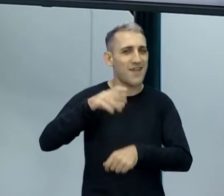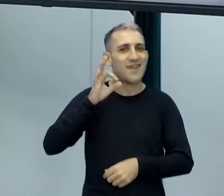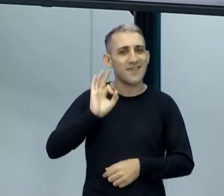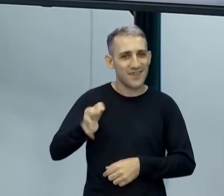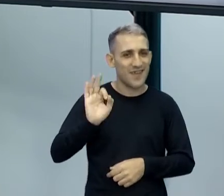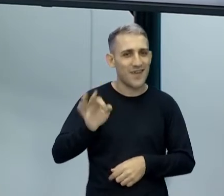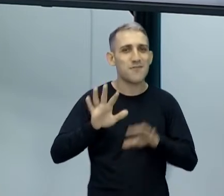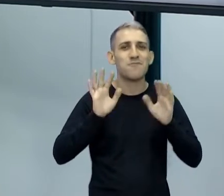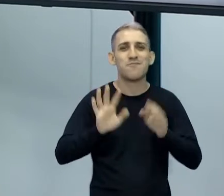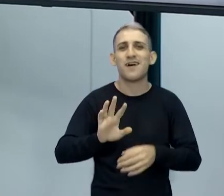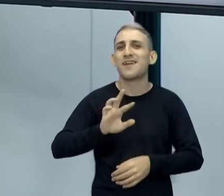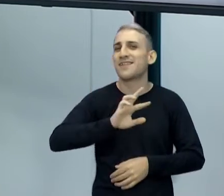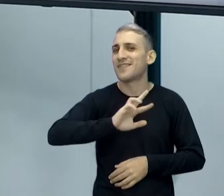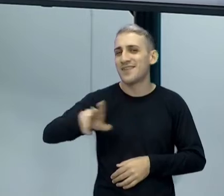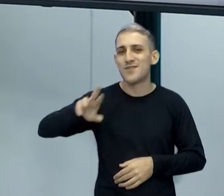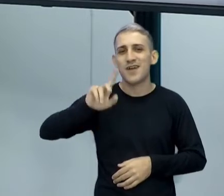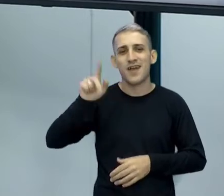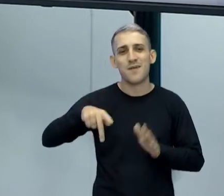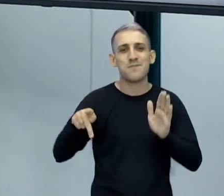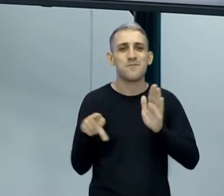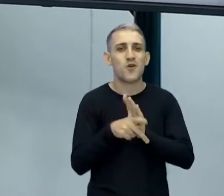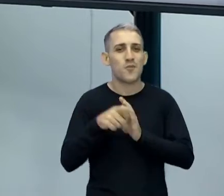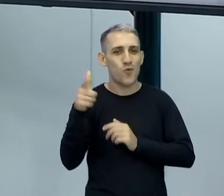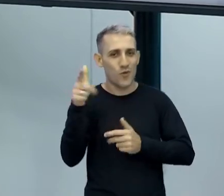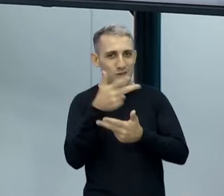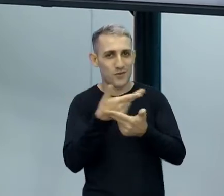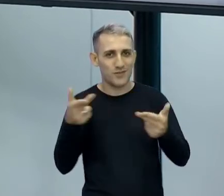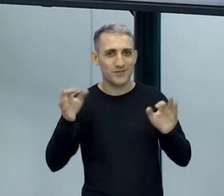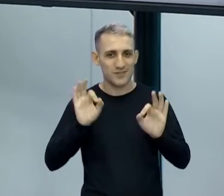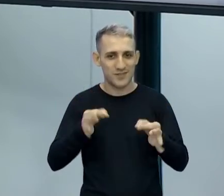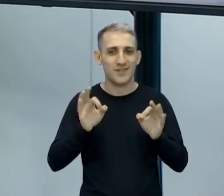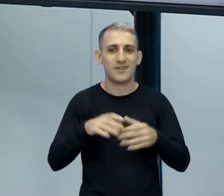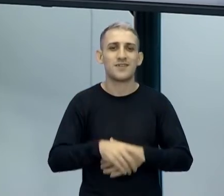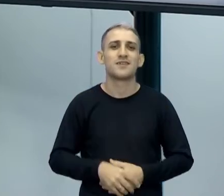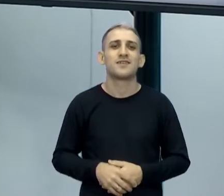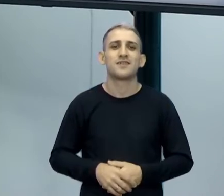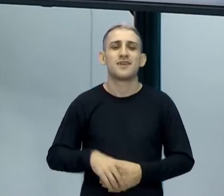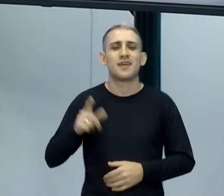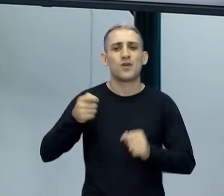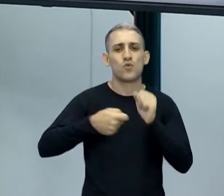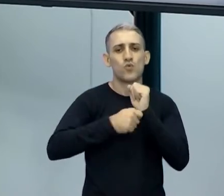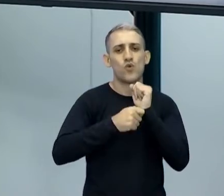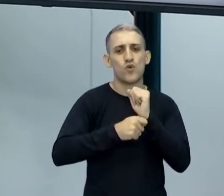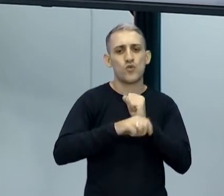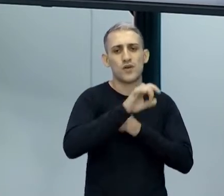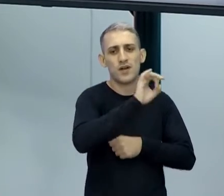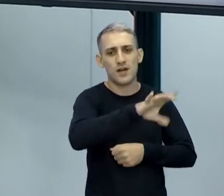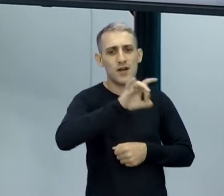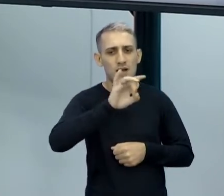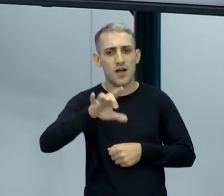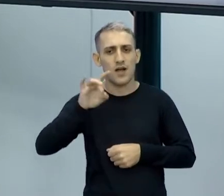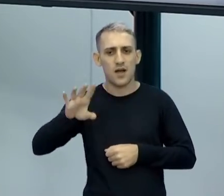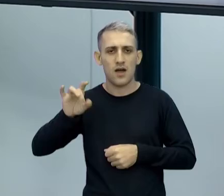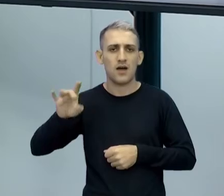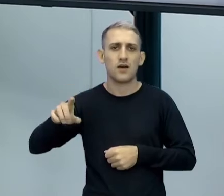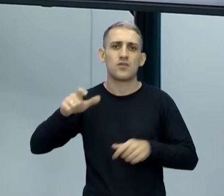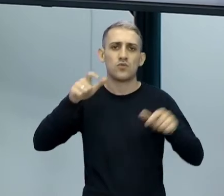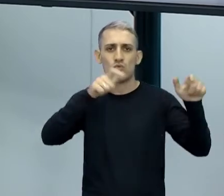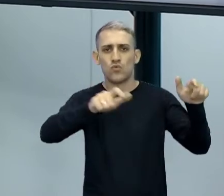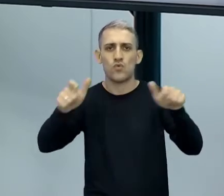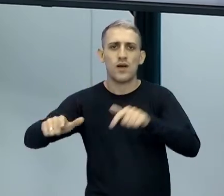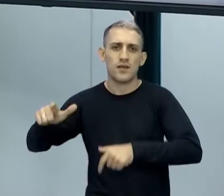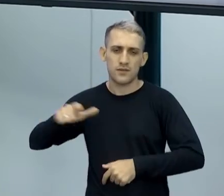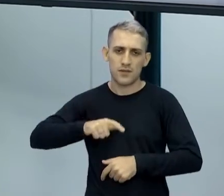stop? Não é não, é Código de Endereçamento Postal, tá? Então é um código que cada localidade para os sistemas de correios